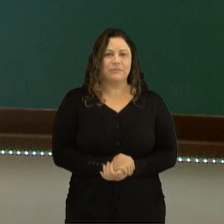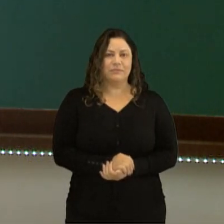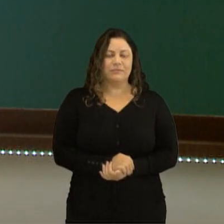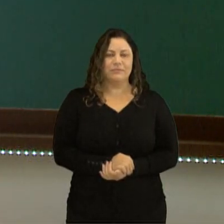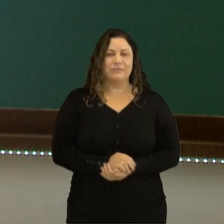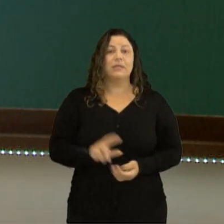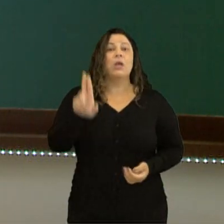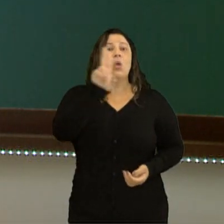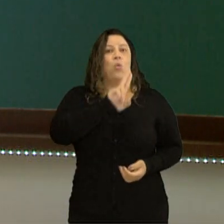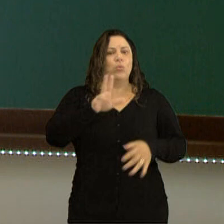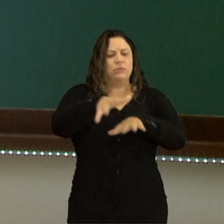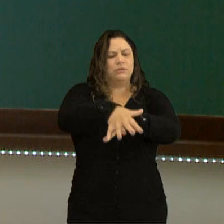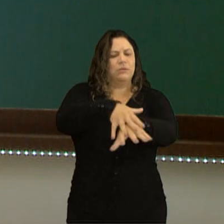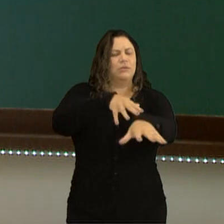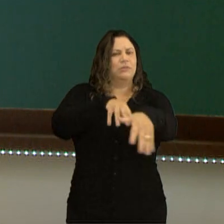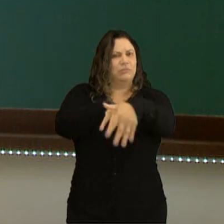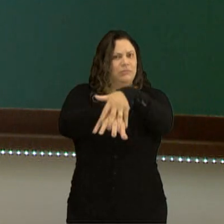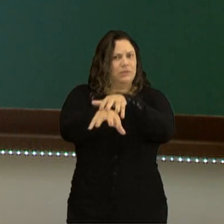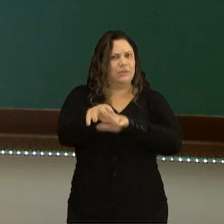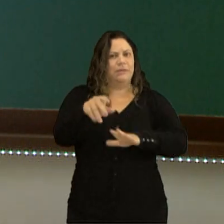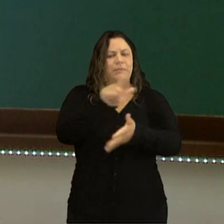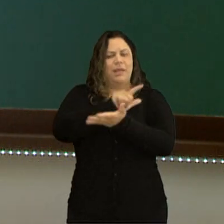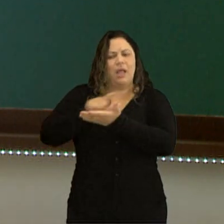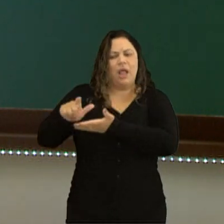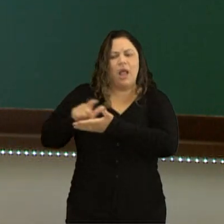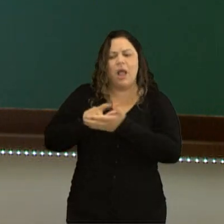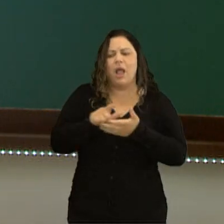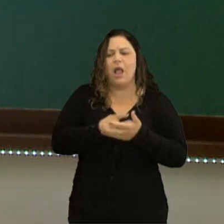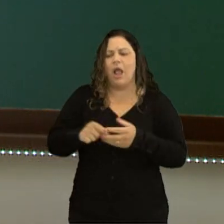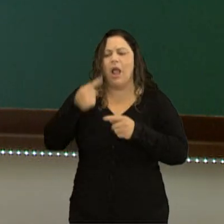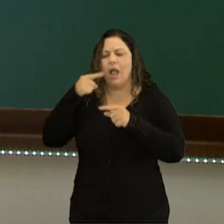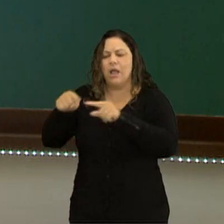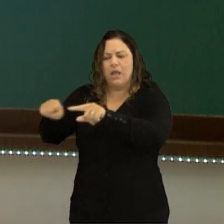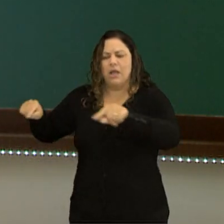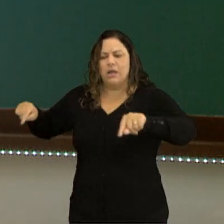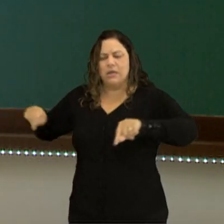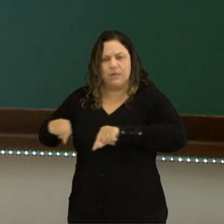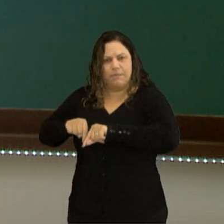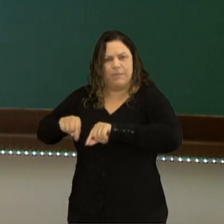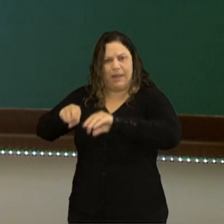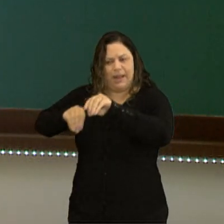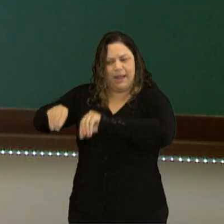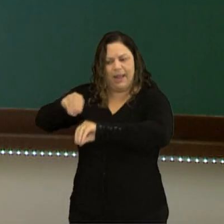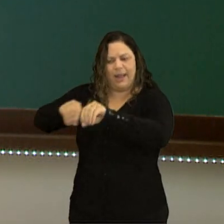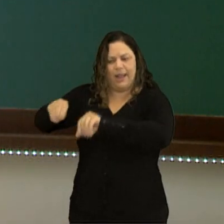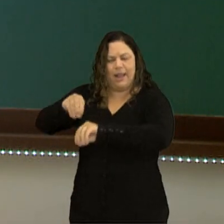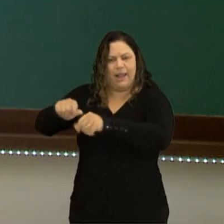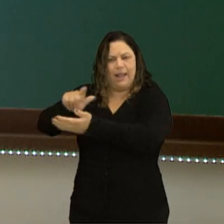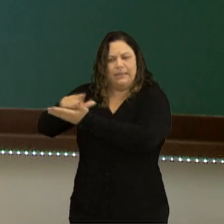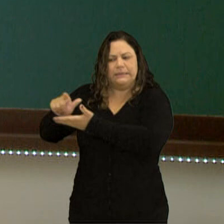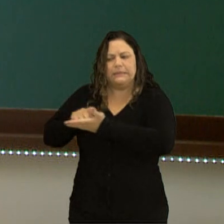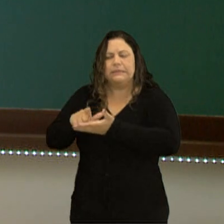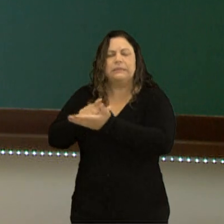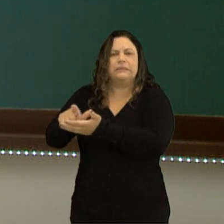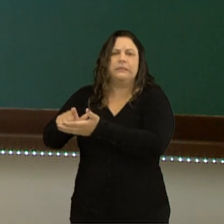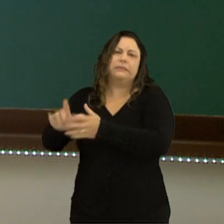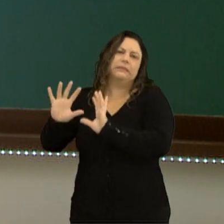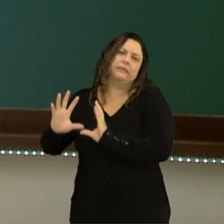Usar uma luva ao limpar a caixa de areia, ao recolher as fezes dos